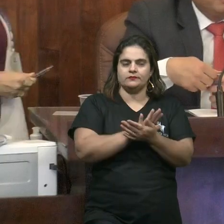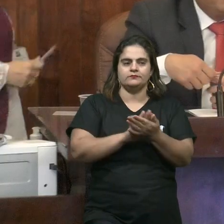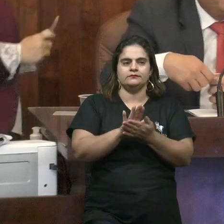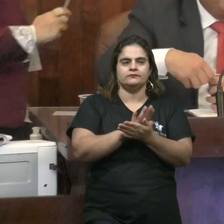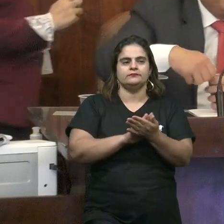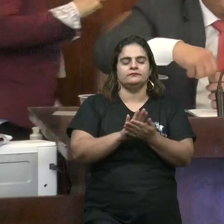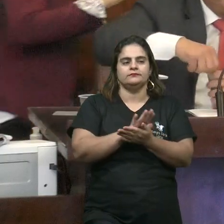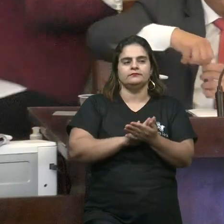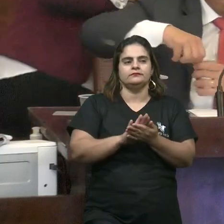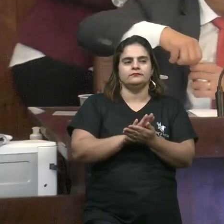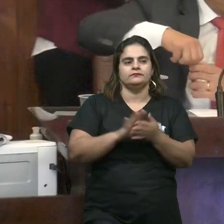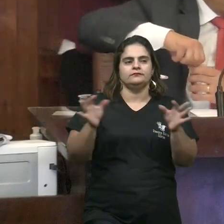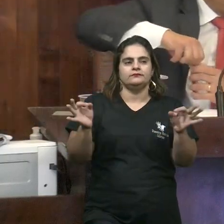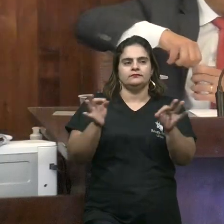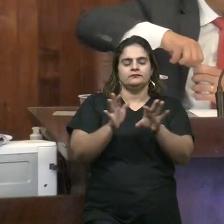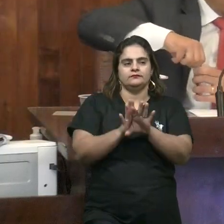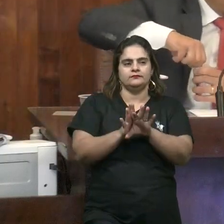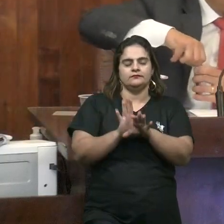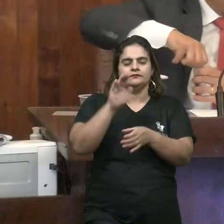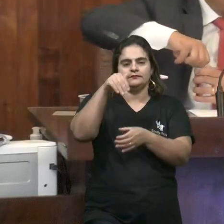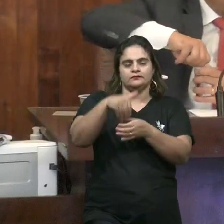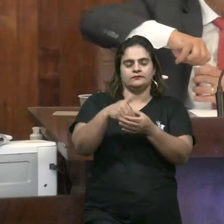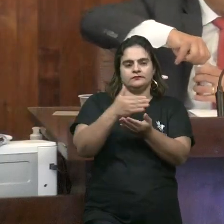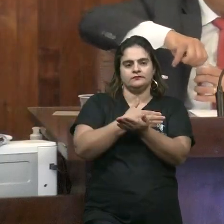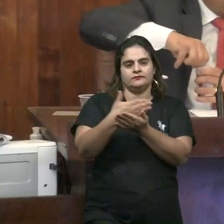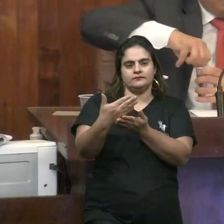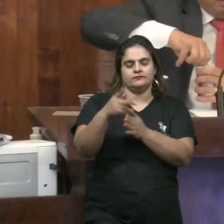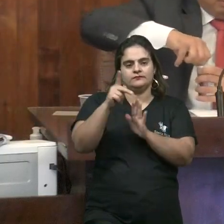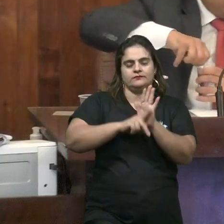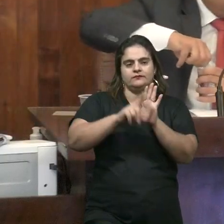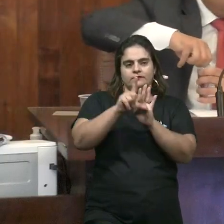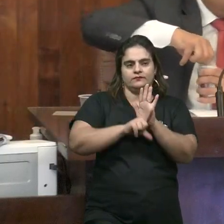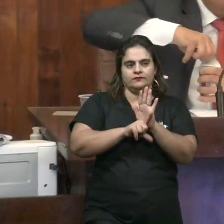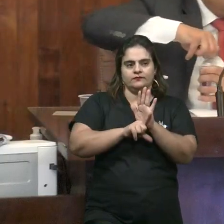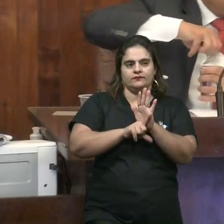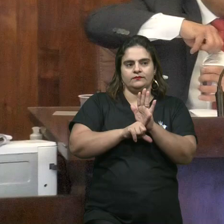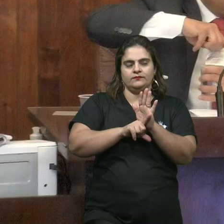O inscrito está encerrado. A discussão em votação do projeto...